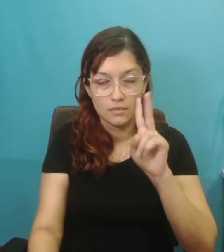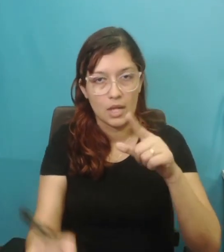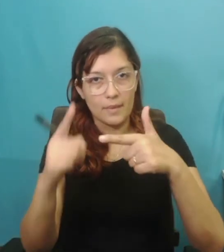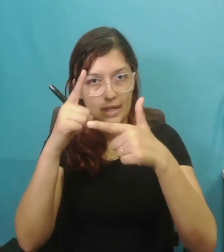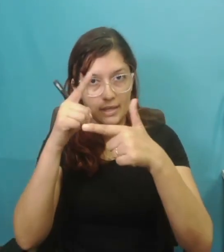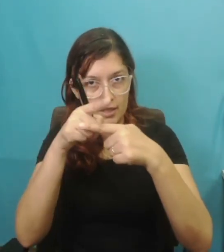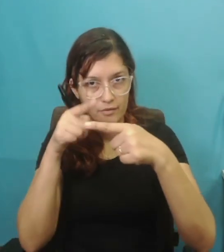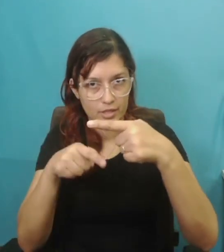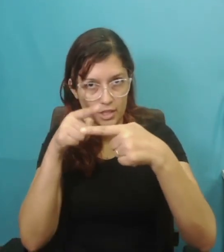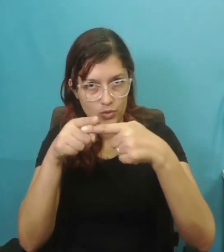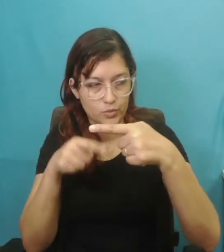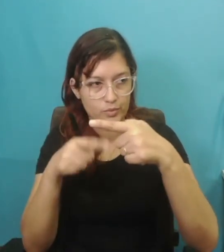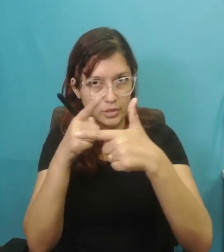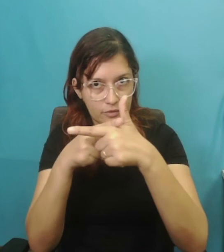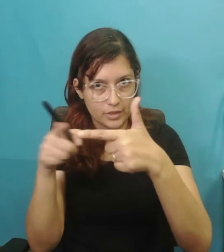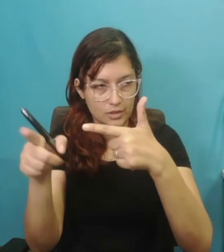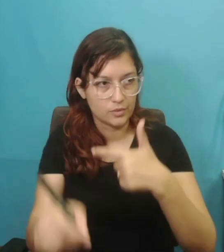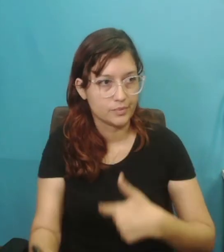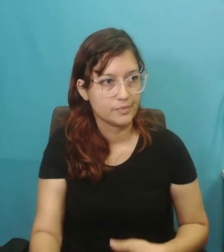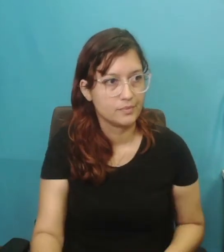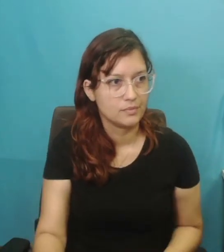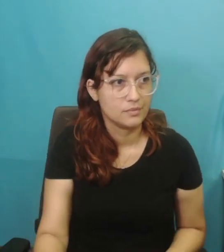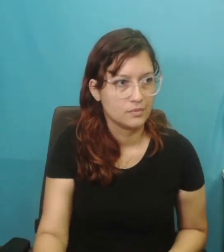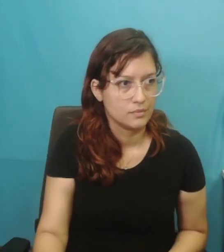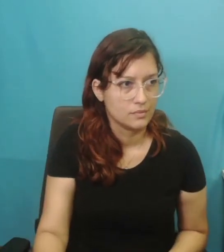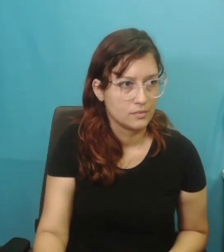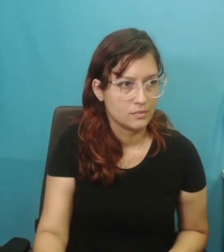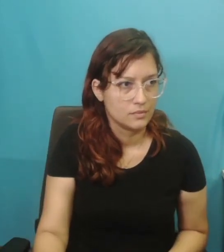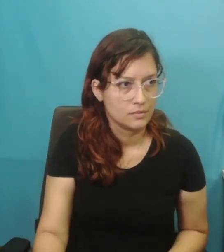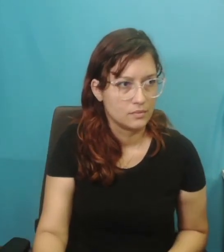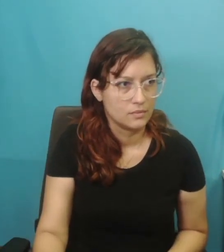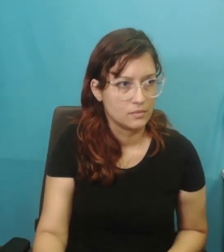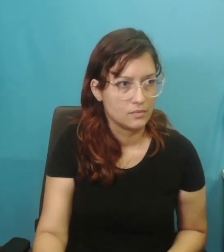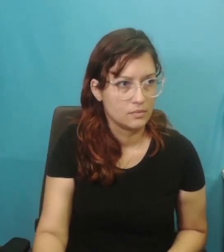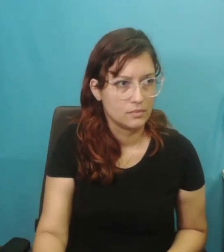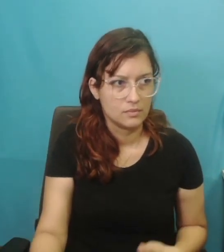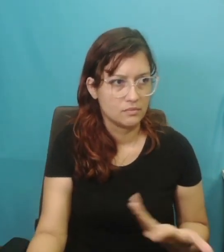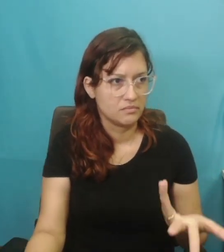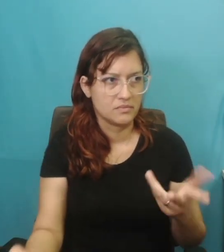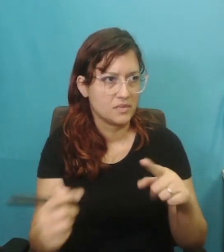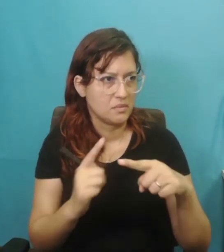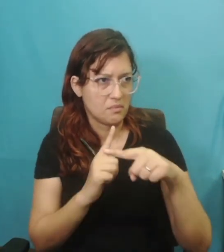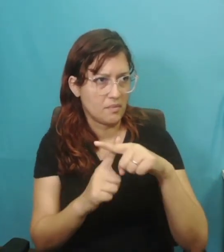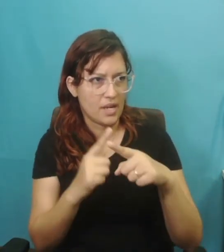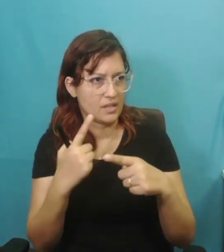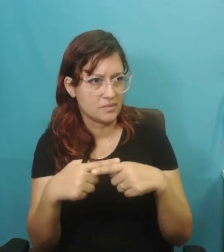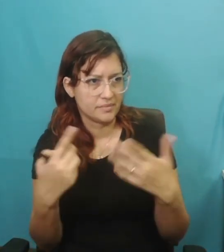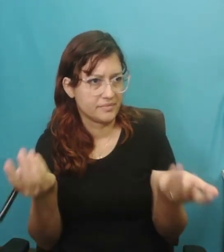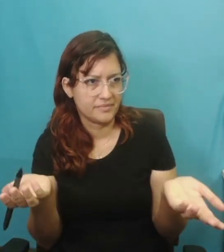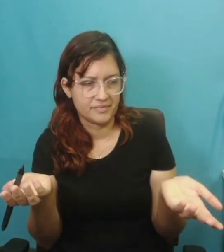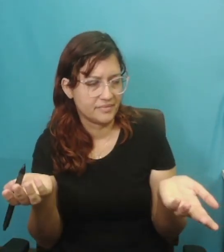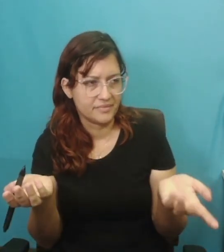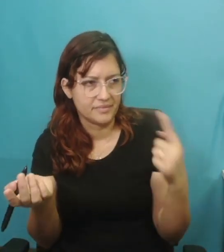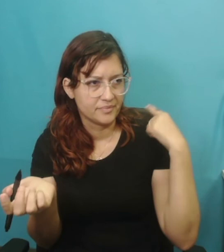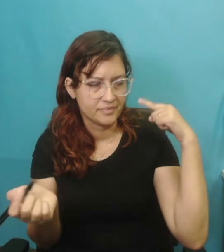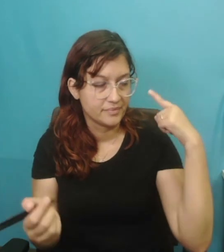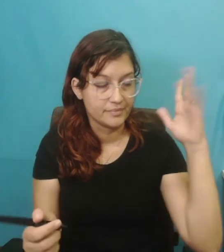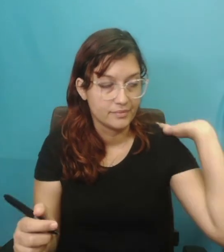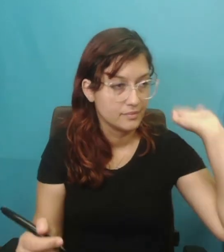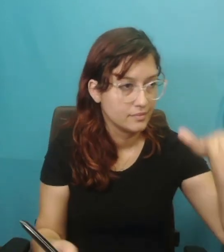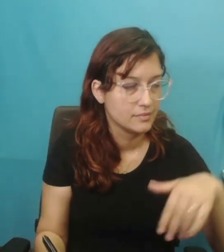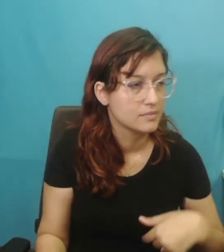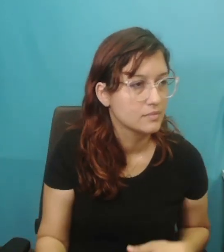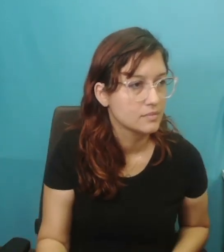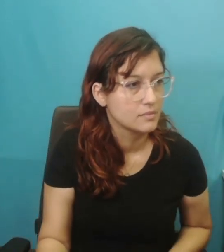Então, eu estou aqui em centímetros e vou dividir por 10. Não sei por que tá mais, mas